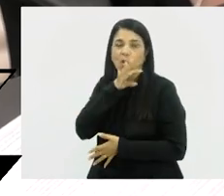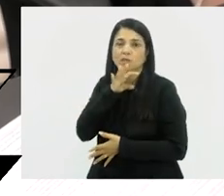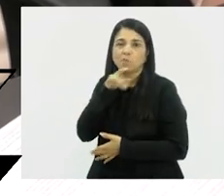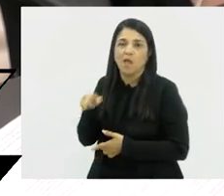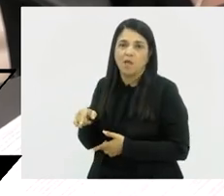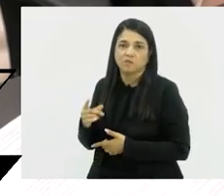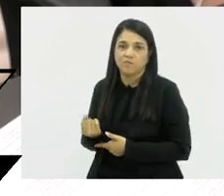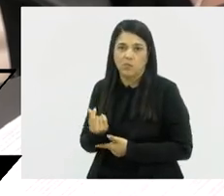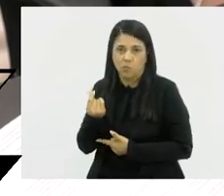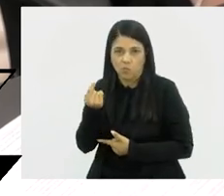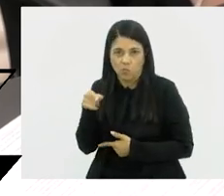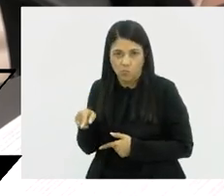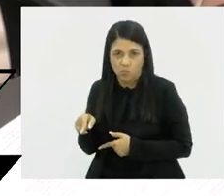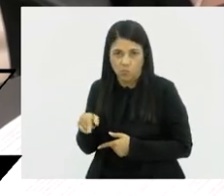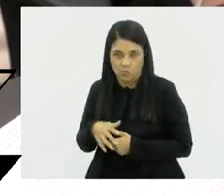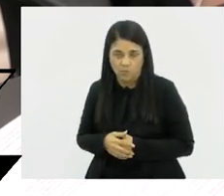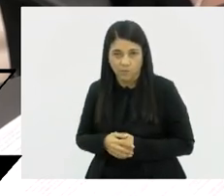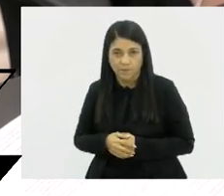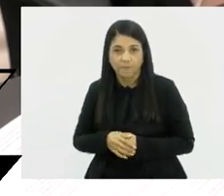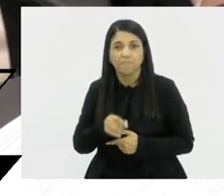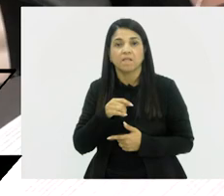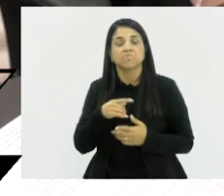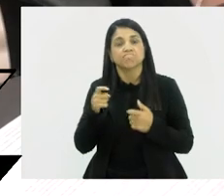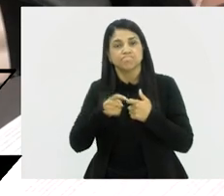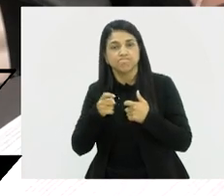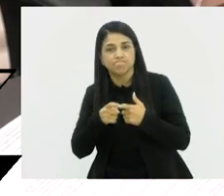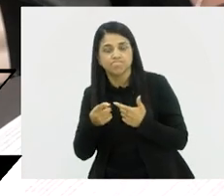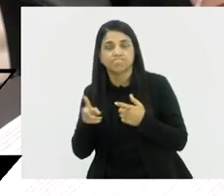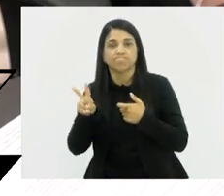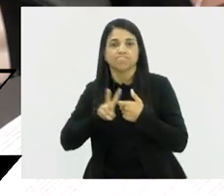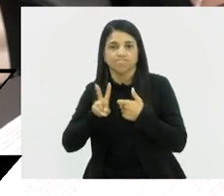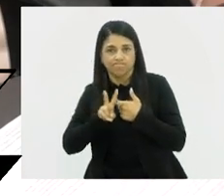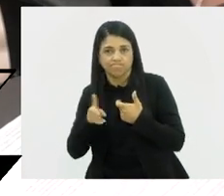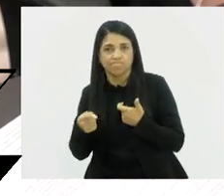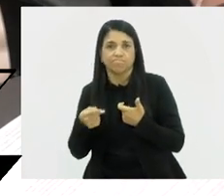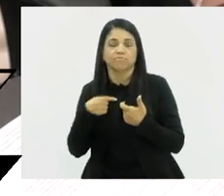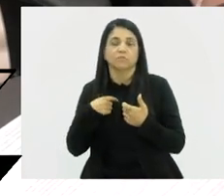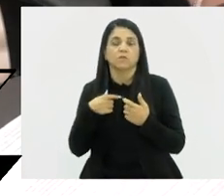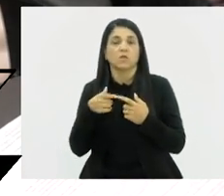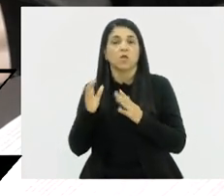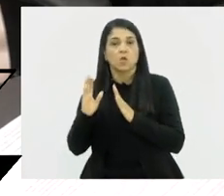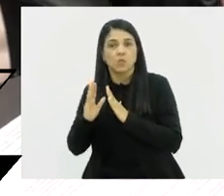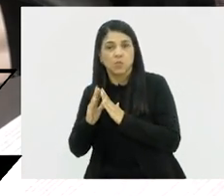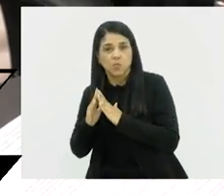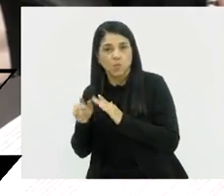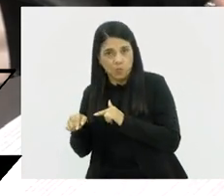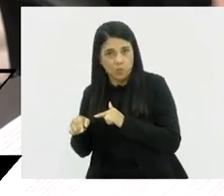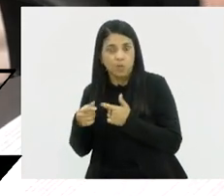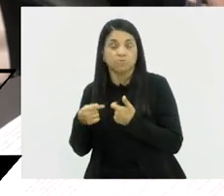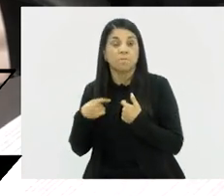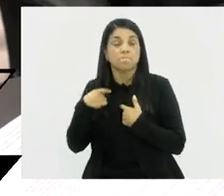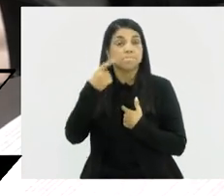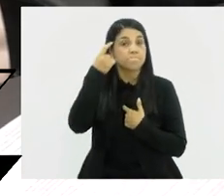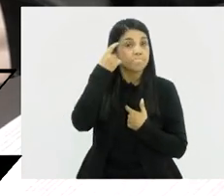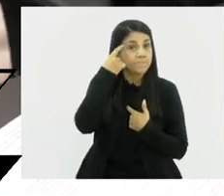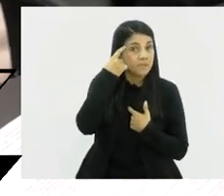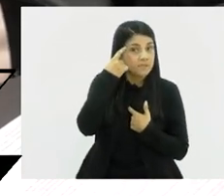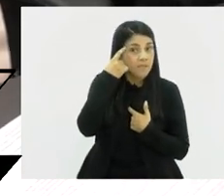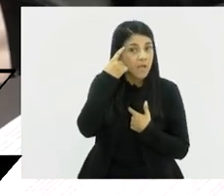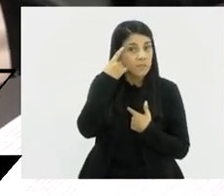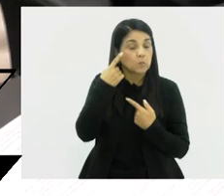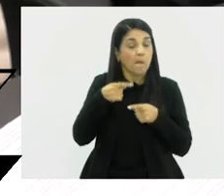os valores gastos com esse animal. Serviços médicos, veterinários, abrigamento. Então, se pensar também